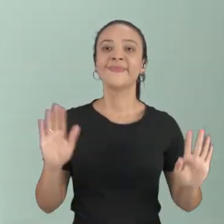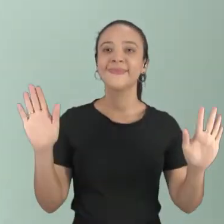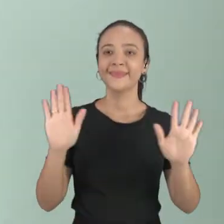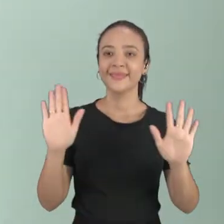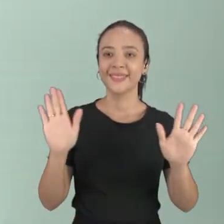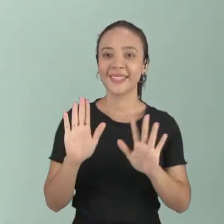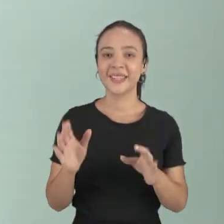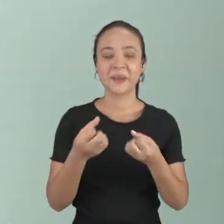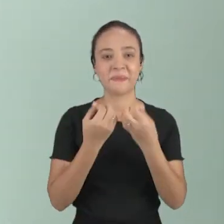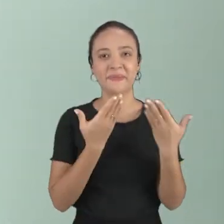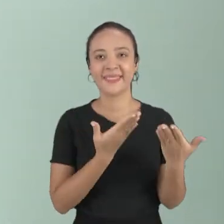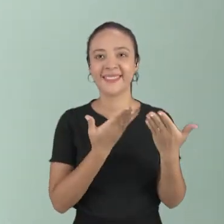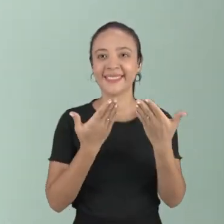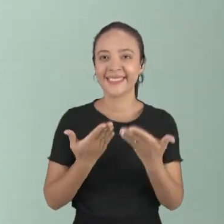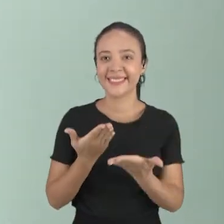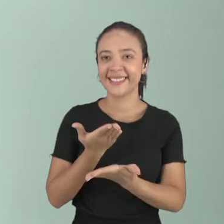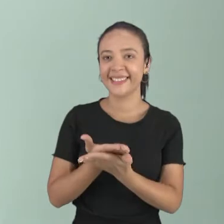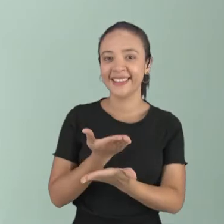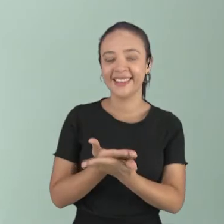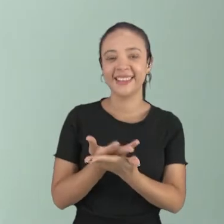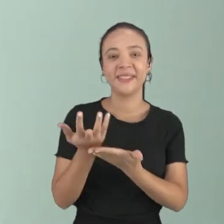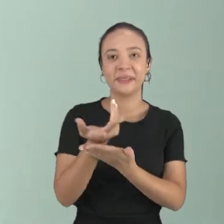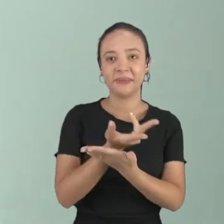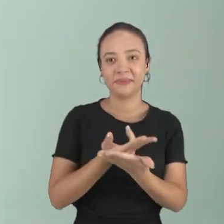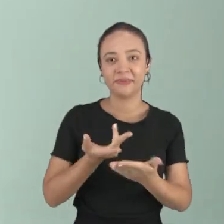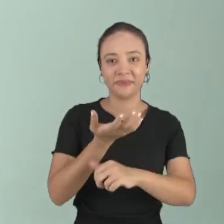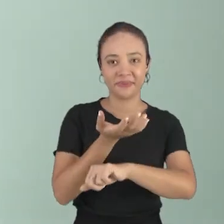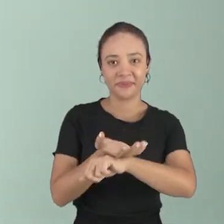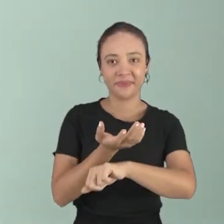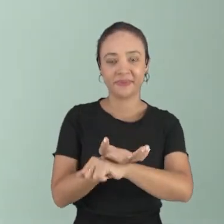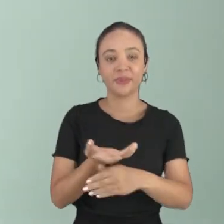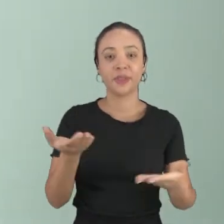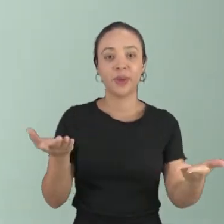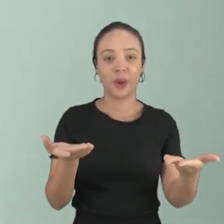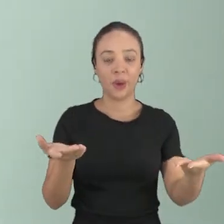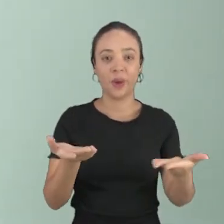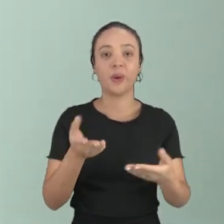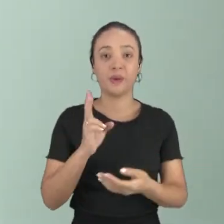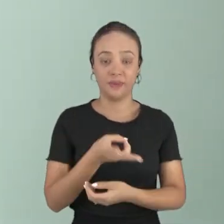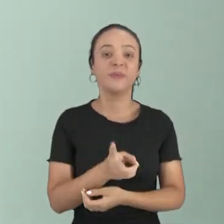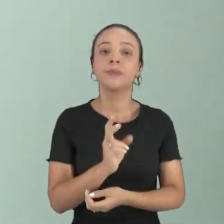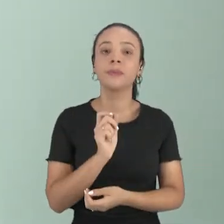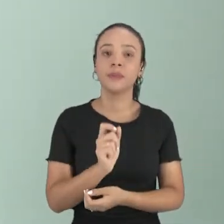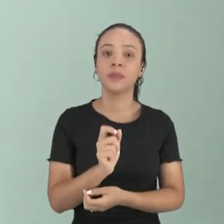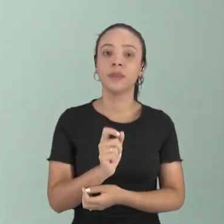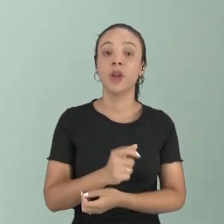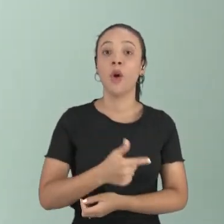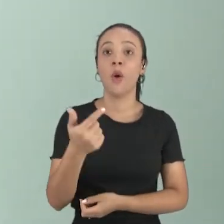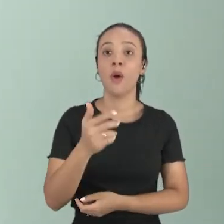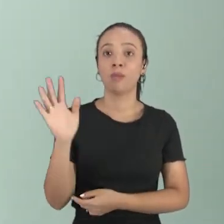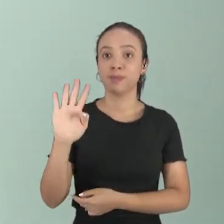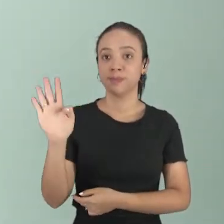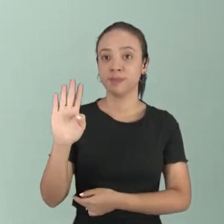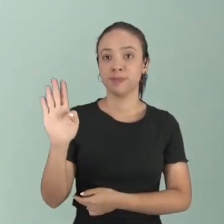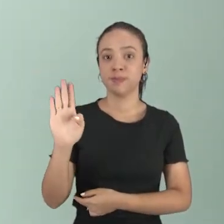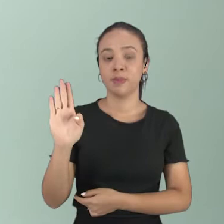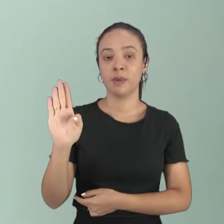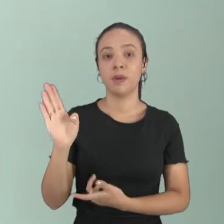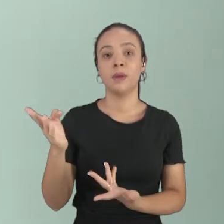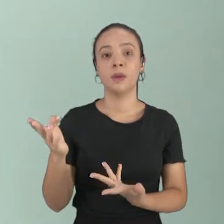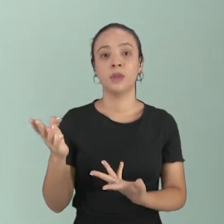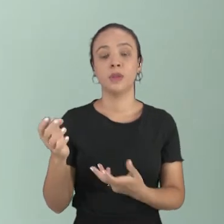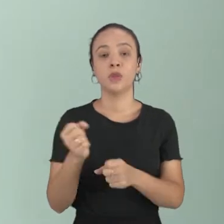Olá, seja muito bem-vindo a mais uma aula de arte. Hoje nós vamos dar início ao segundo bimestre do ano letivo